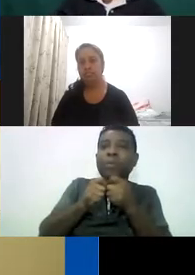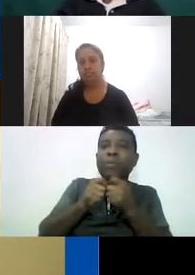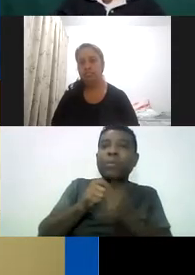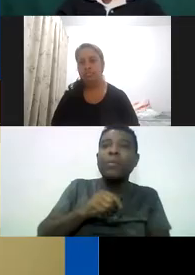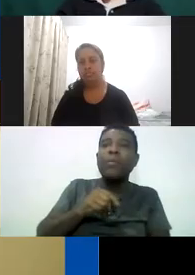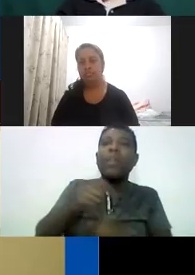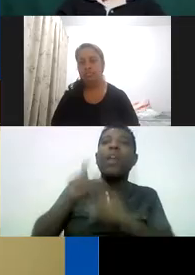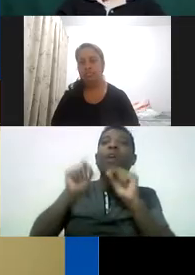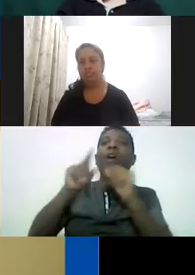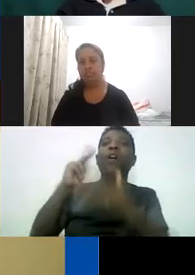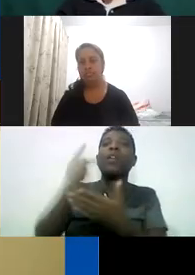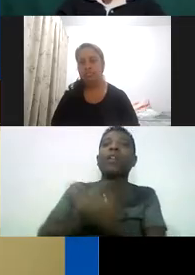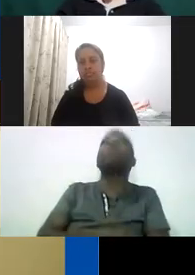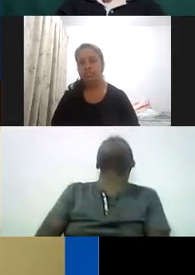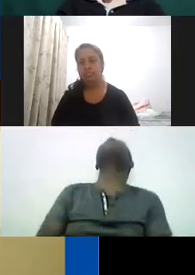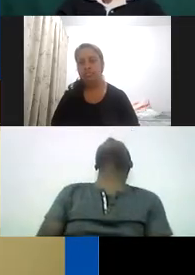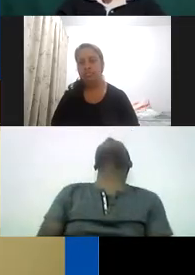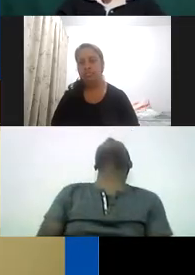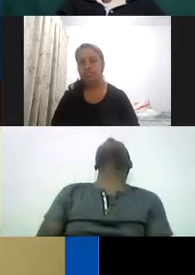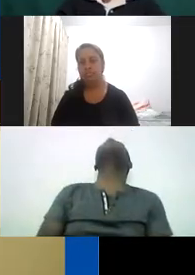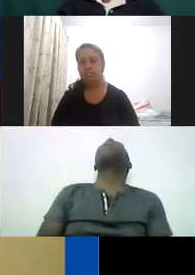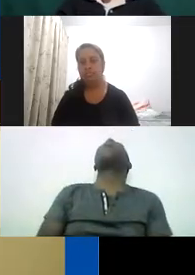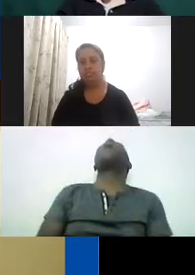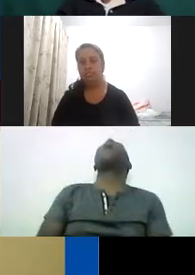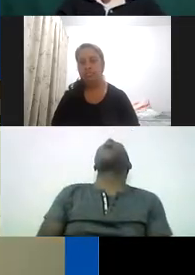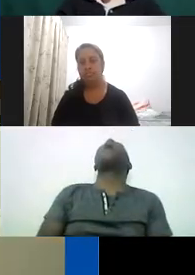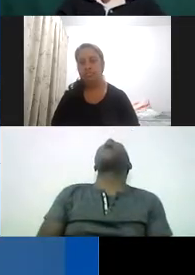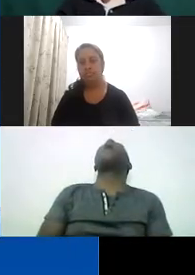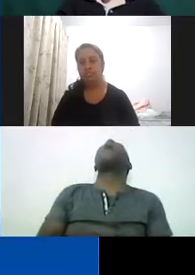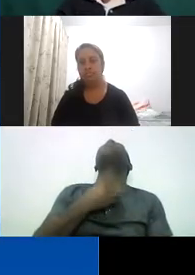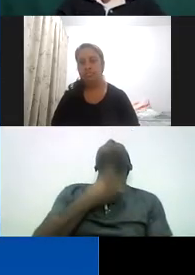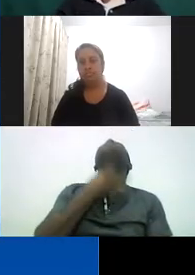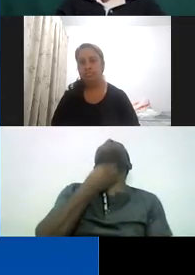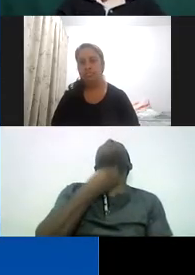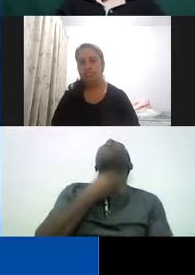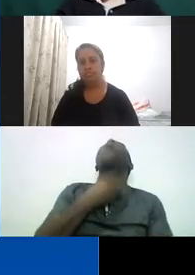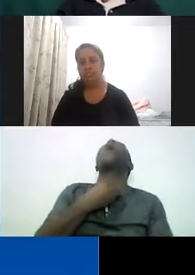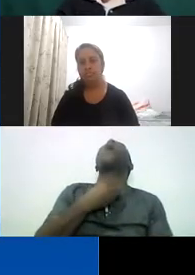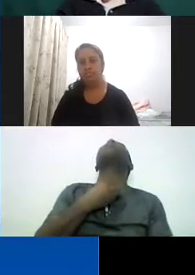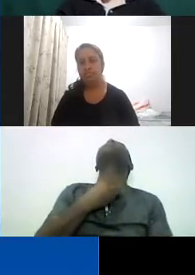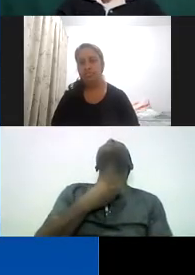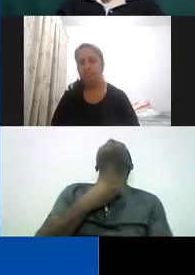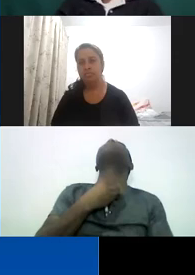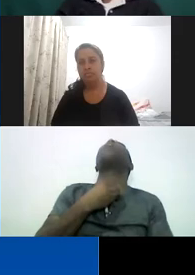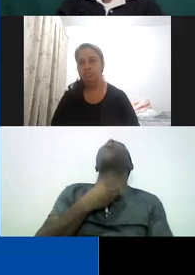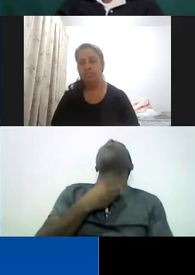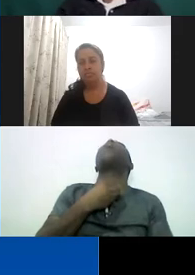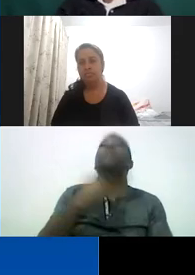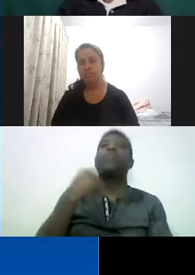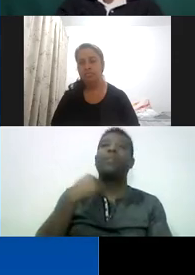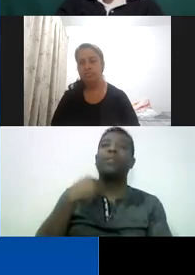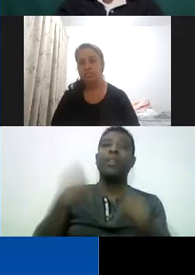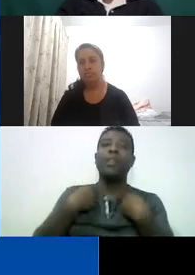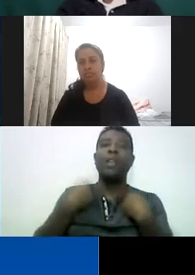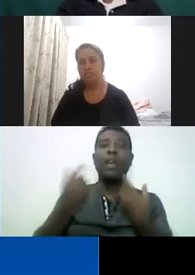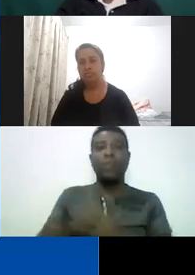você tem encurtamento dessa musculatura ióidea, tá? Também dos ióides. A inclinação lateral é em